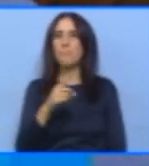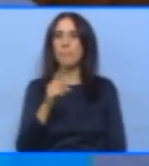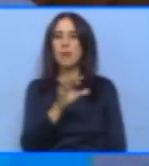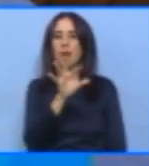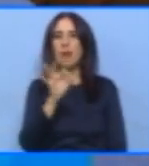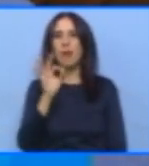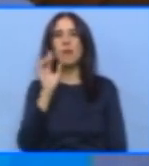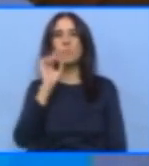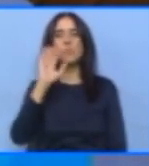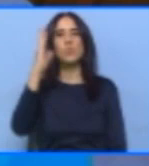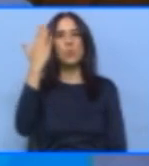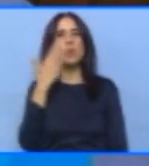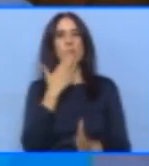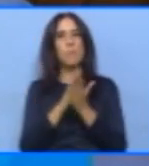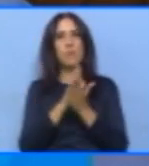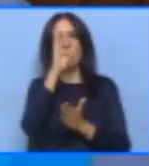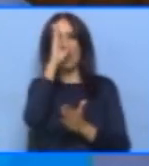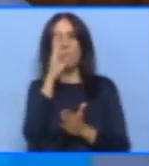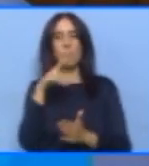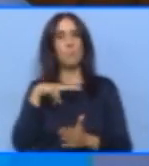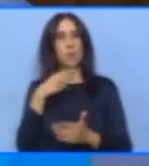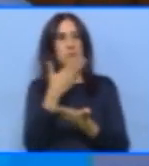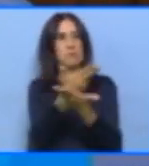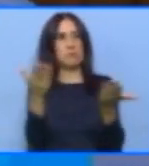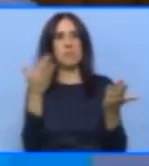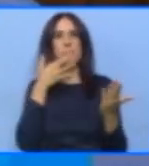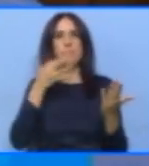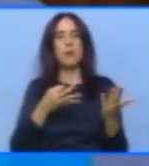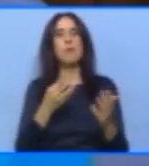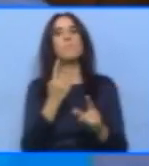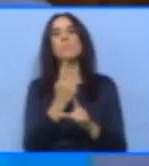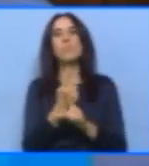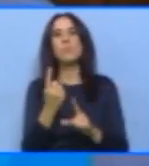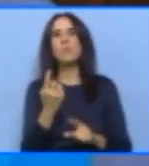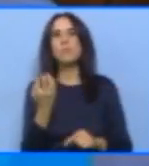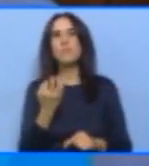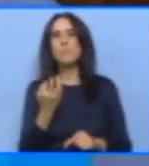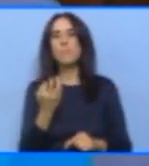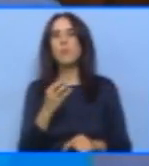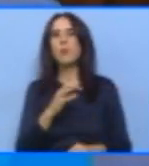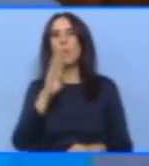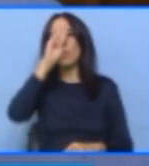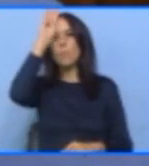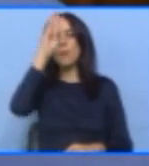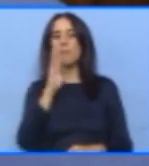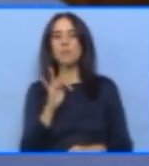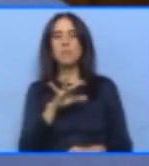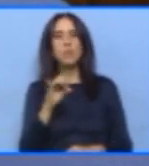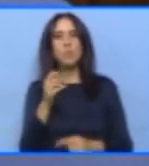importante e aproveito para mandar para este Portugal inteiro, porque tenho uma afinidade com a figura do Papa Francisco.